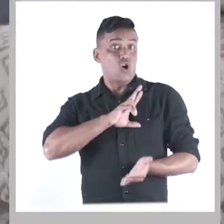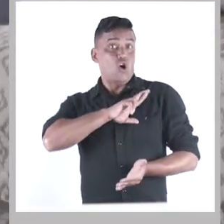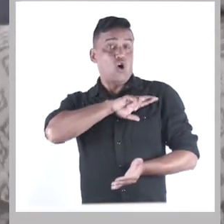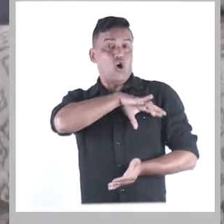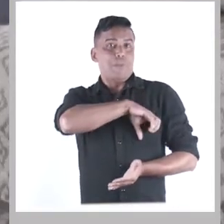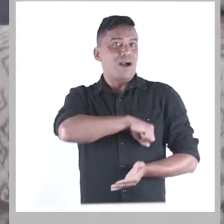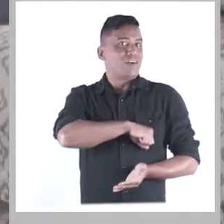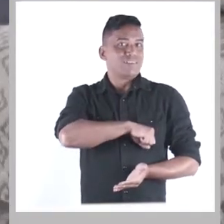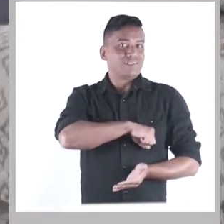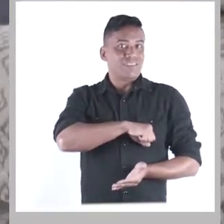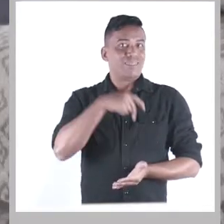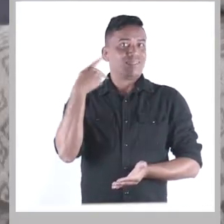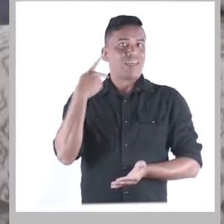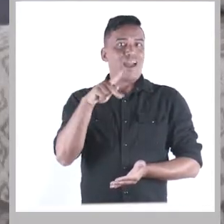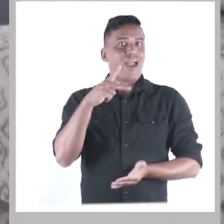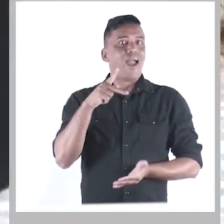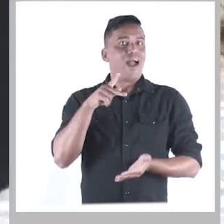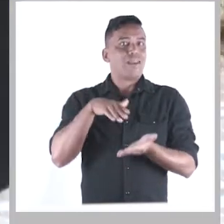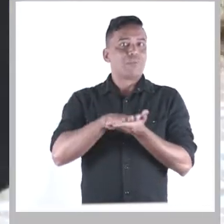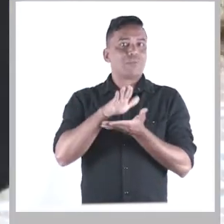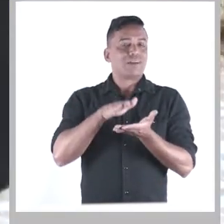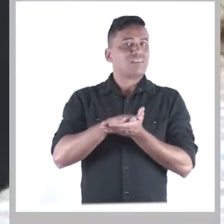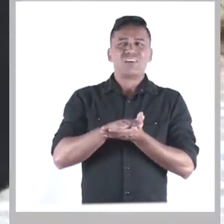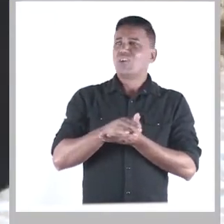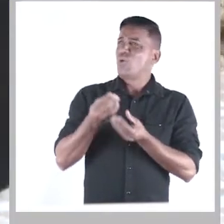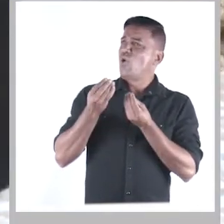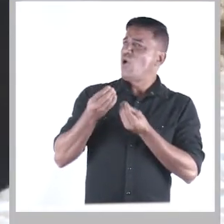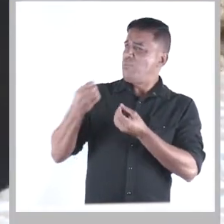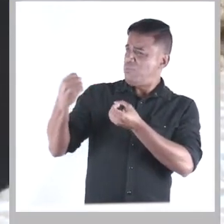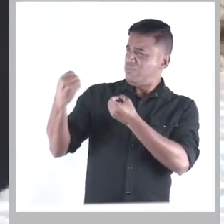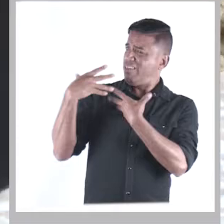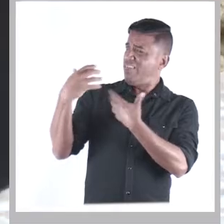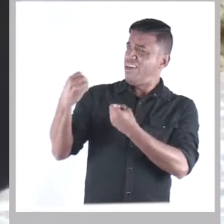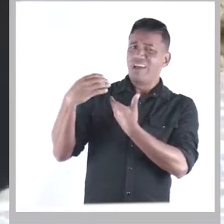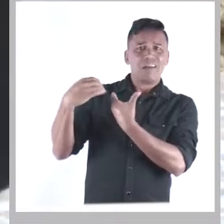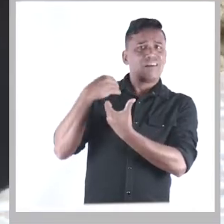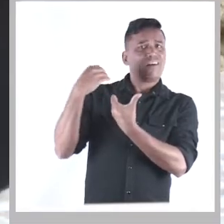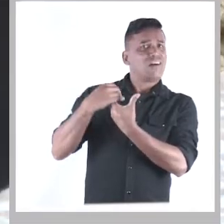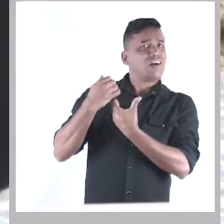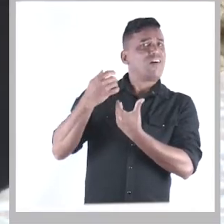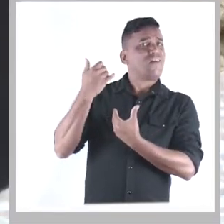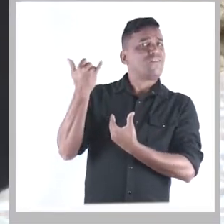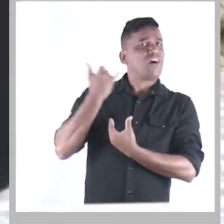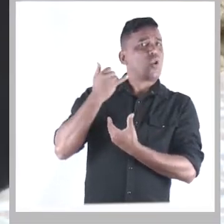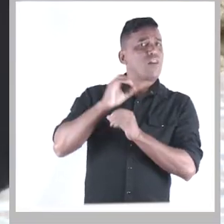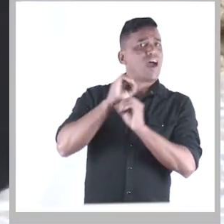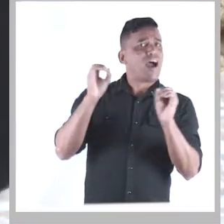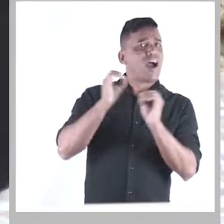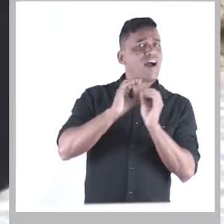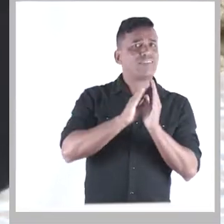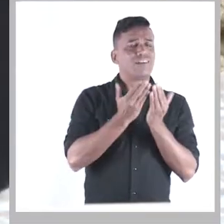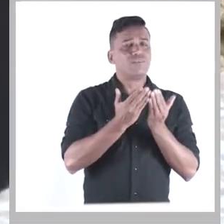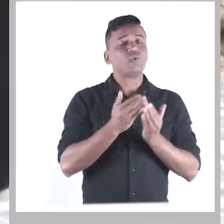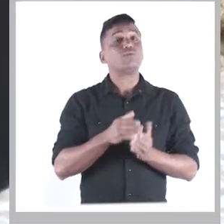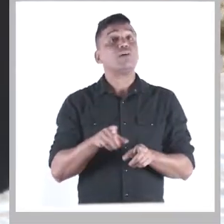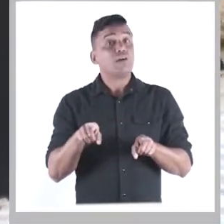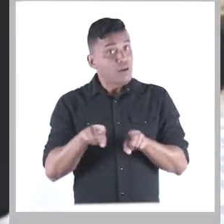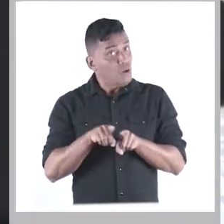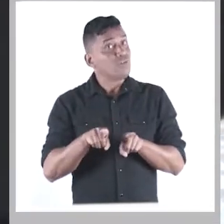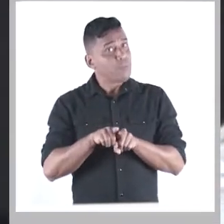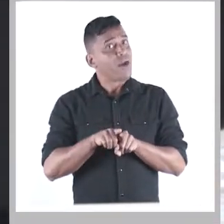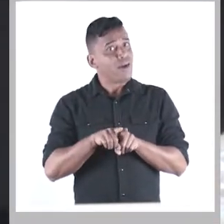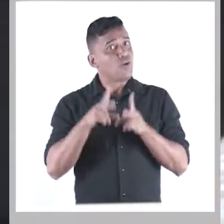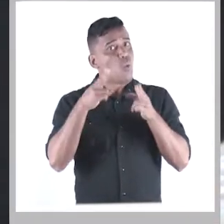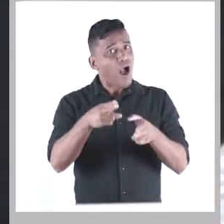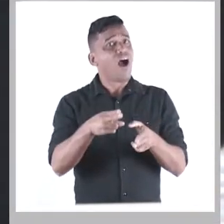dela, né? A Terceira Vida de Grande Copperland. Eu falei, velho, como assim? Ninguém nunca me falou desse livro, sabe? Então, olha só,